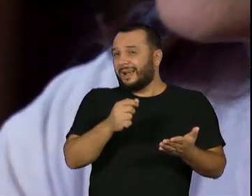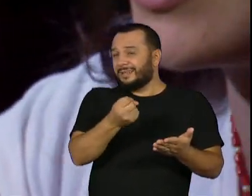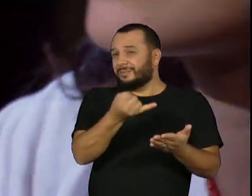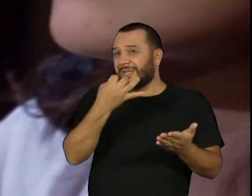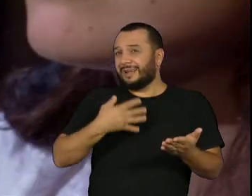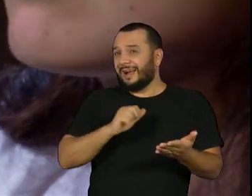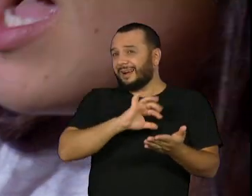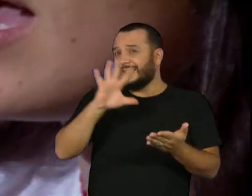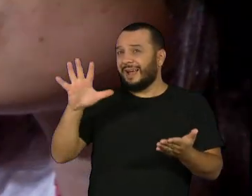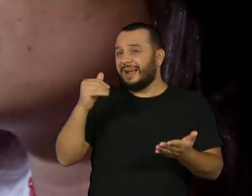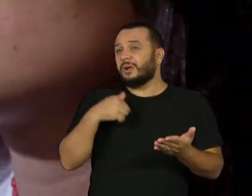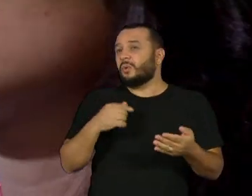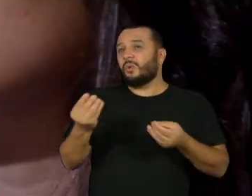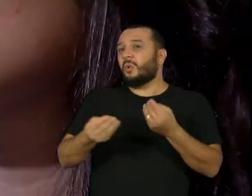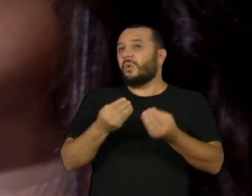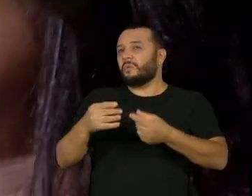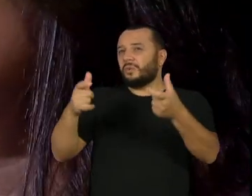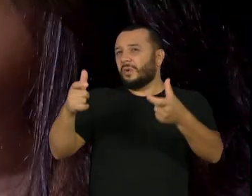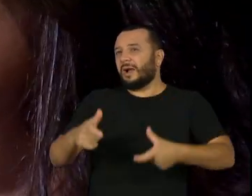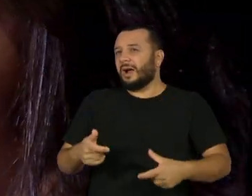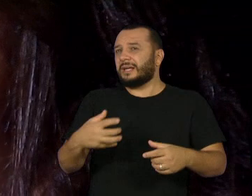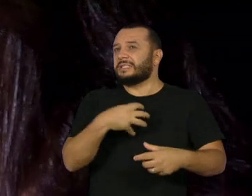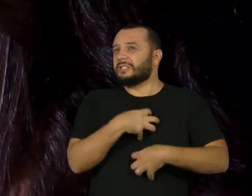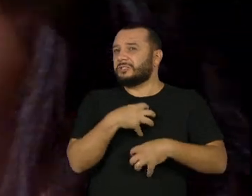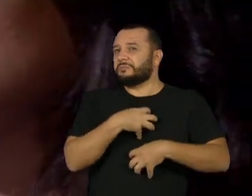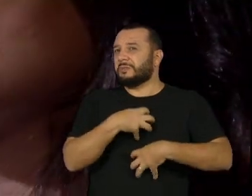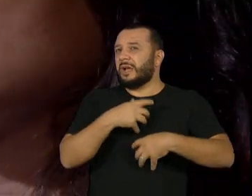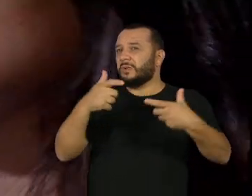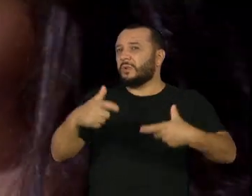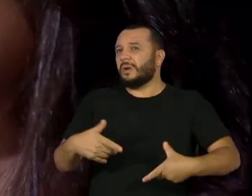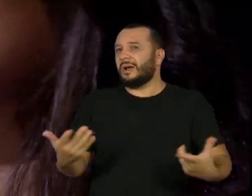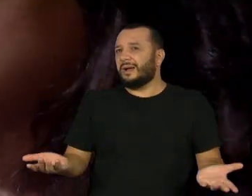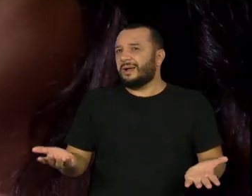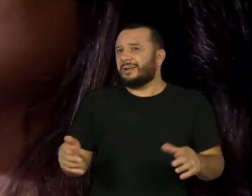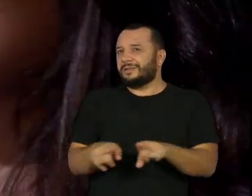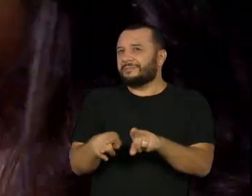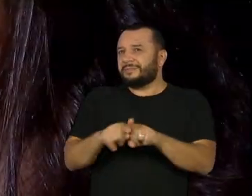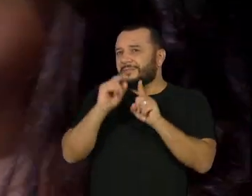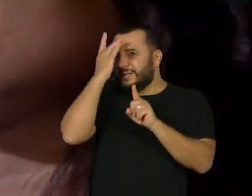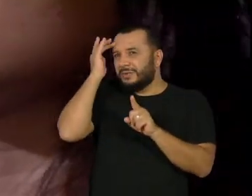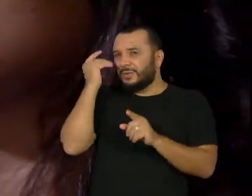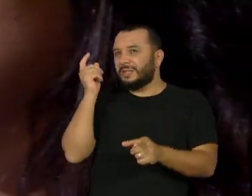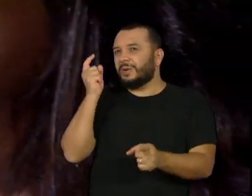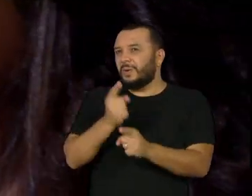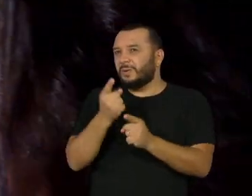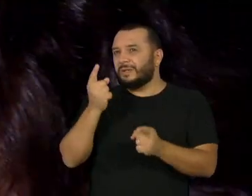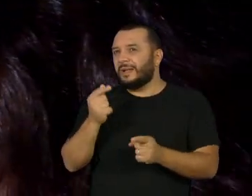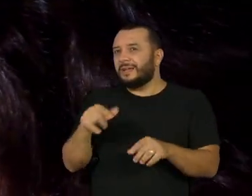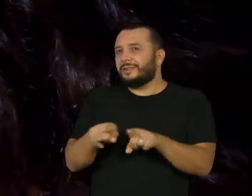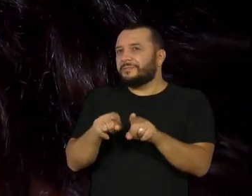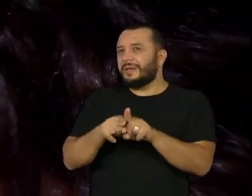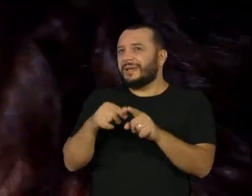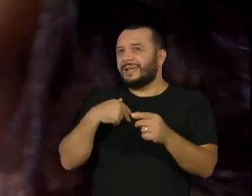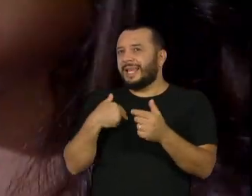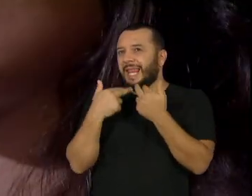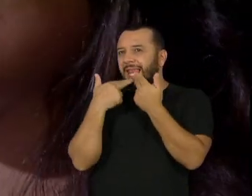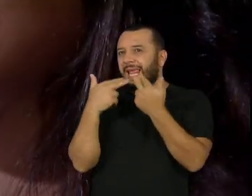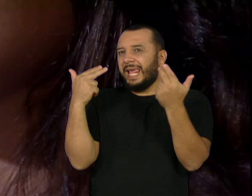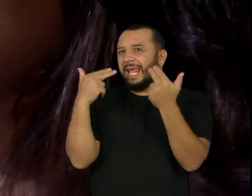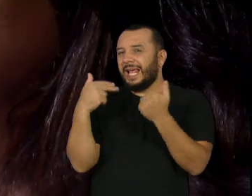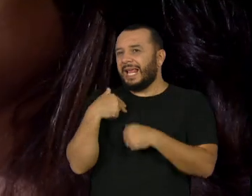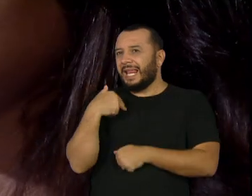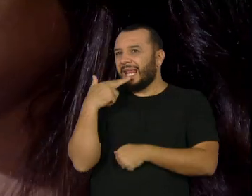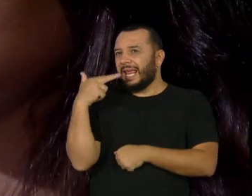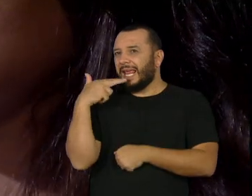ao chegar naquele lugar, qual é o sentimento de encontrar as pessoas do lugar, ouvir as línguas do lugar. Então, a gente tem que estar aberto